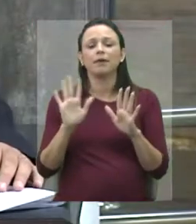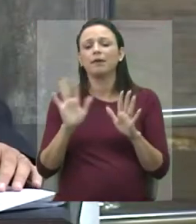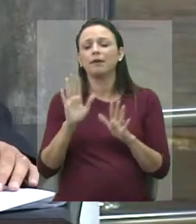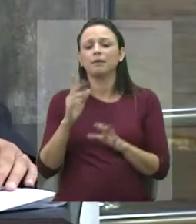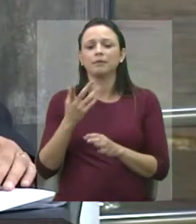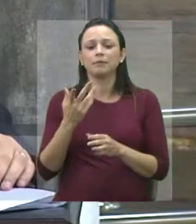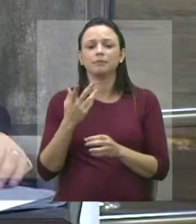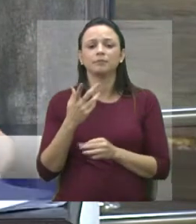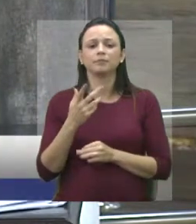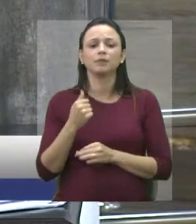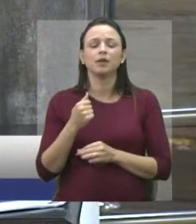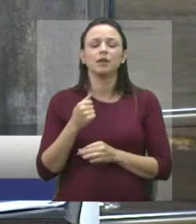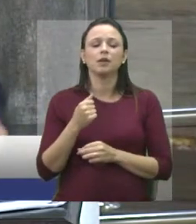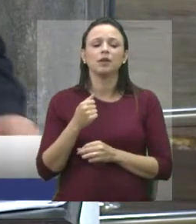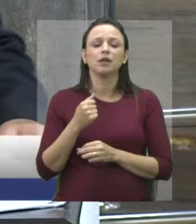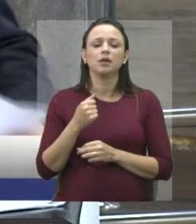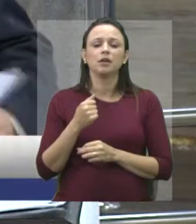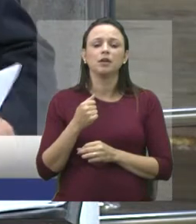um...